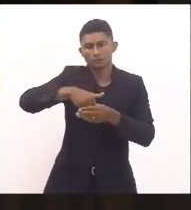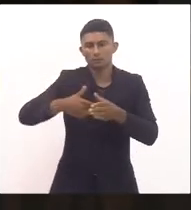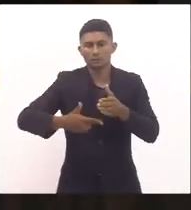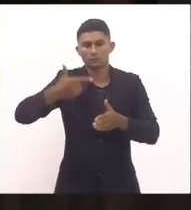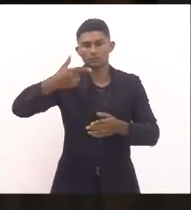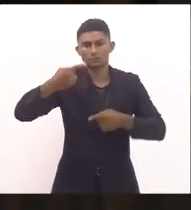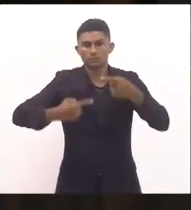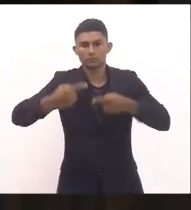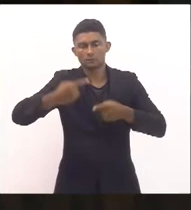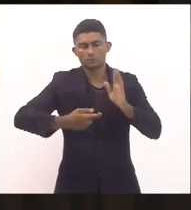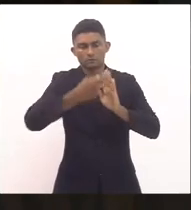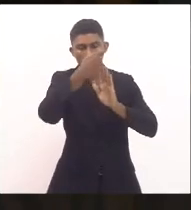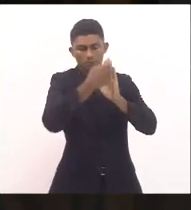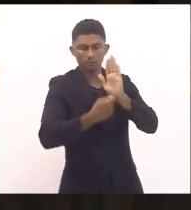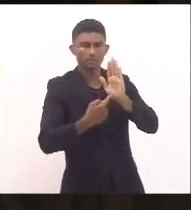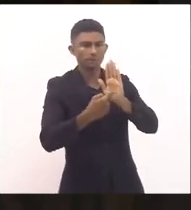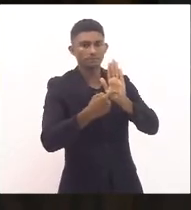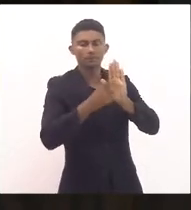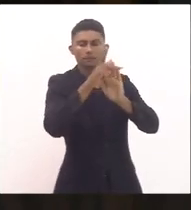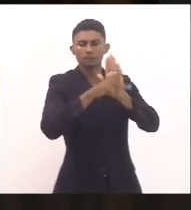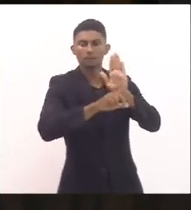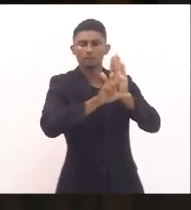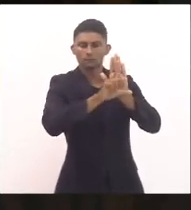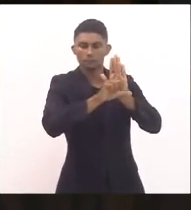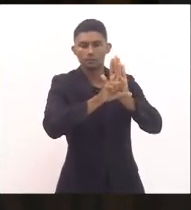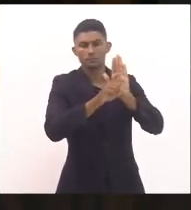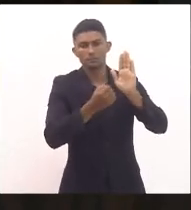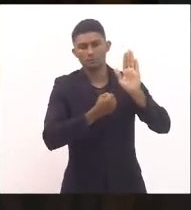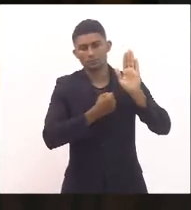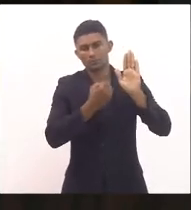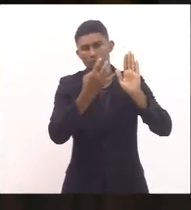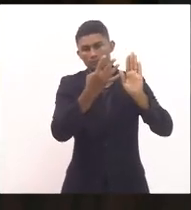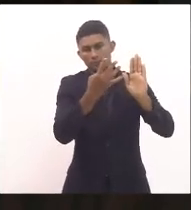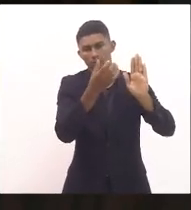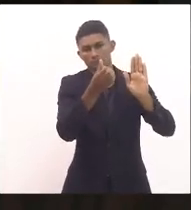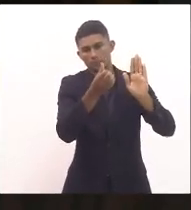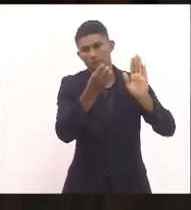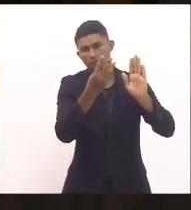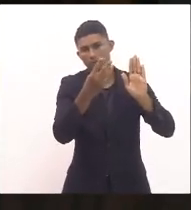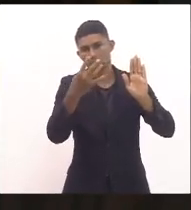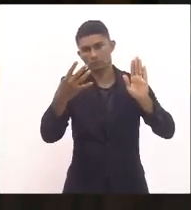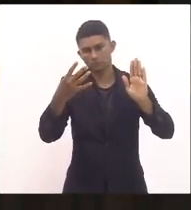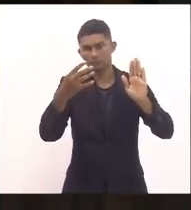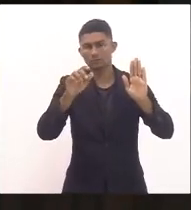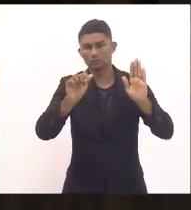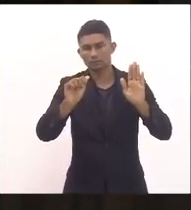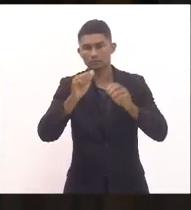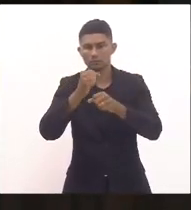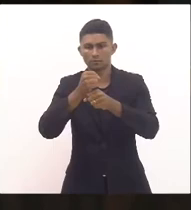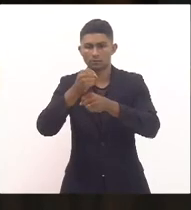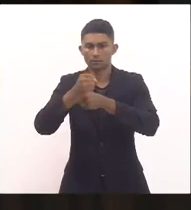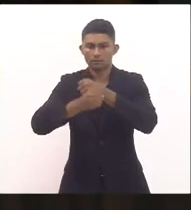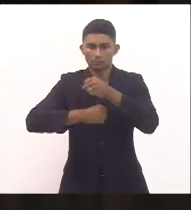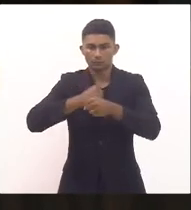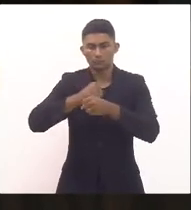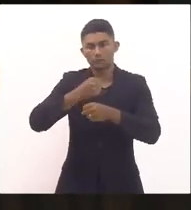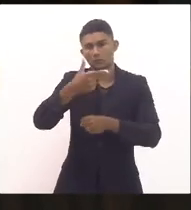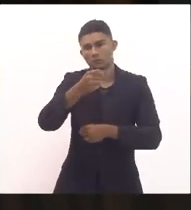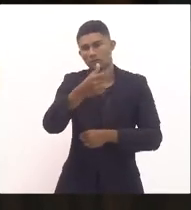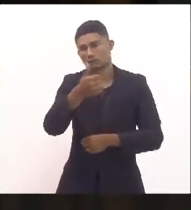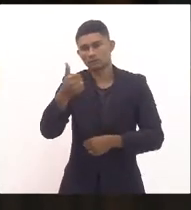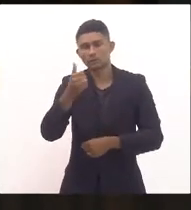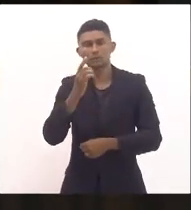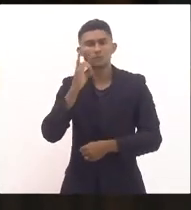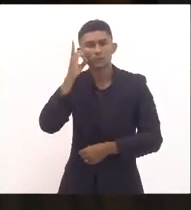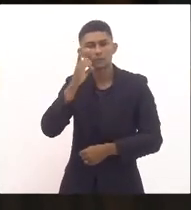discussão, redação do vencido. Projeto de lei número 4.634-A, de 2021, de autoria